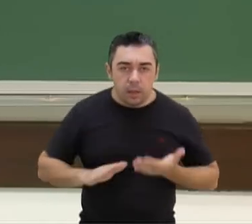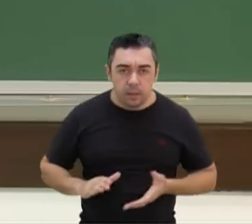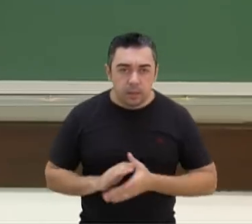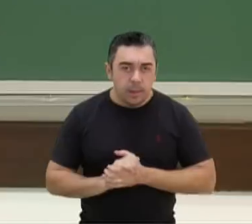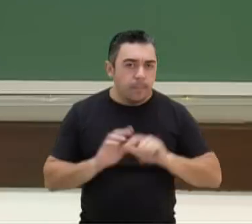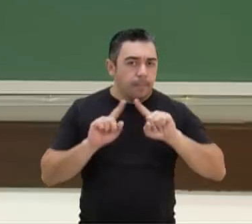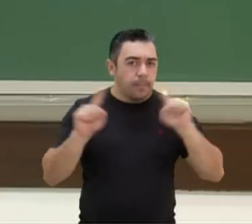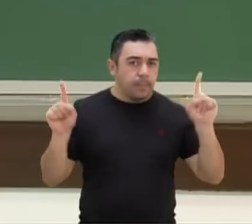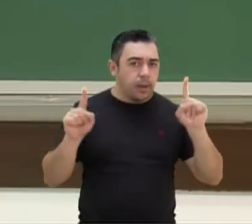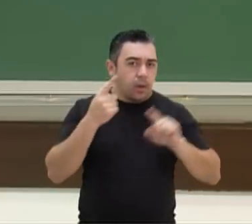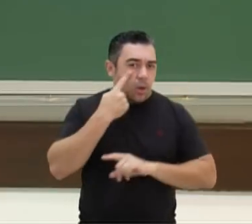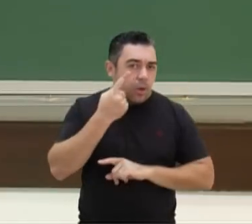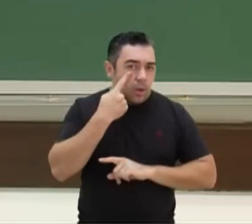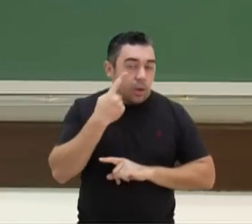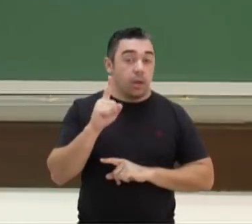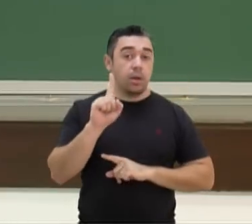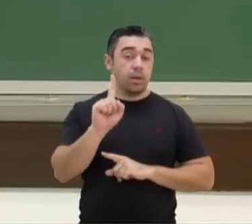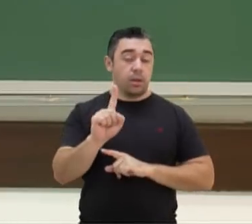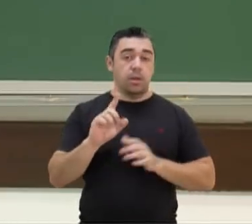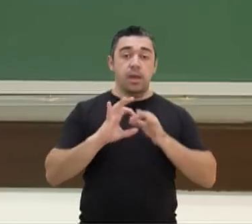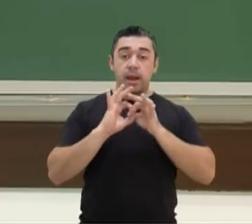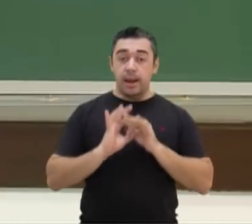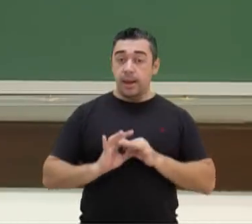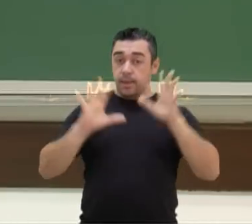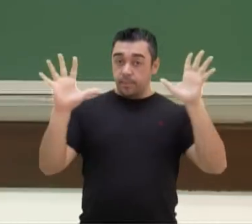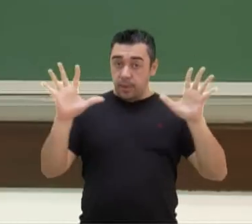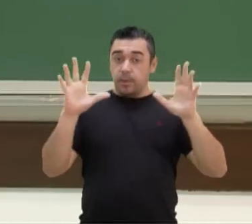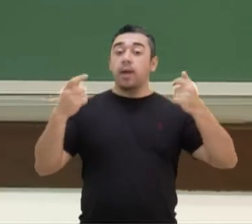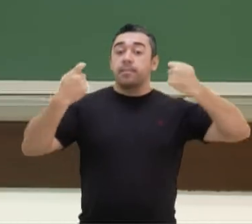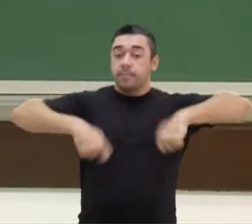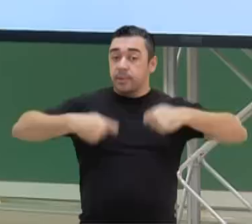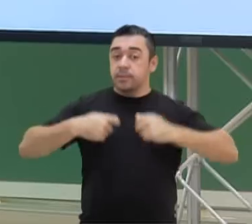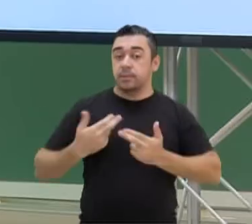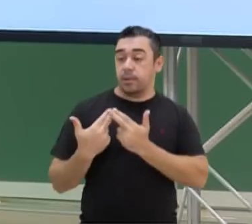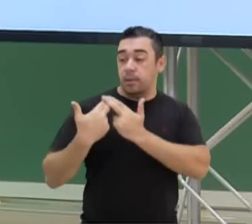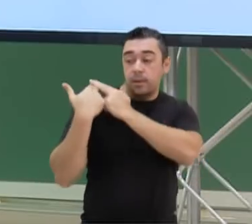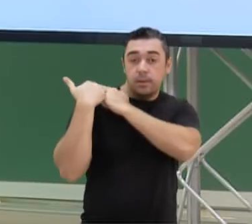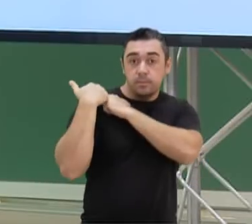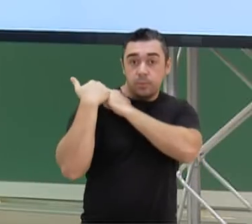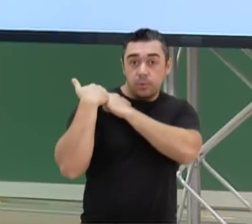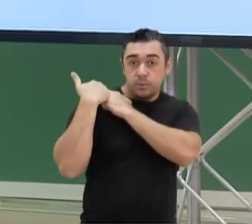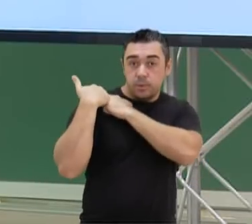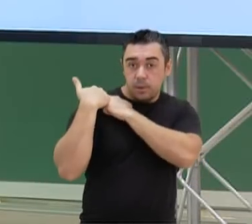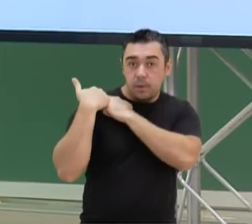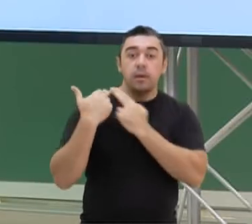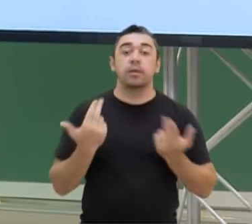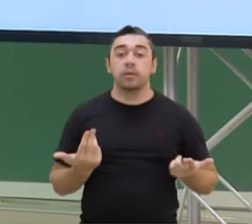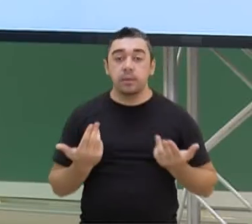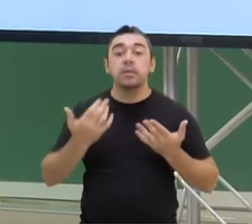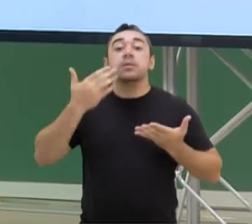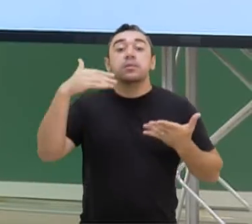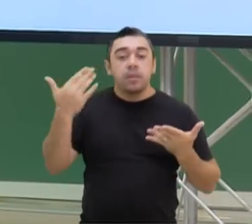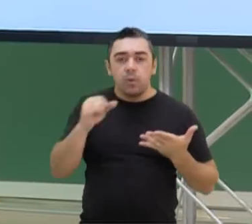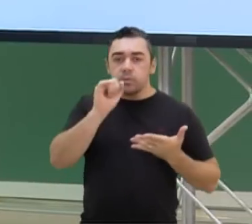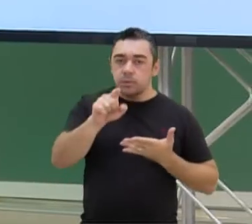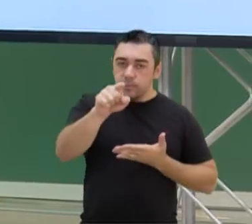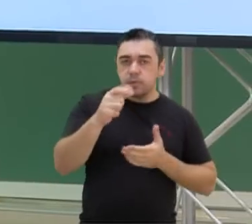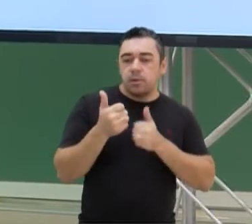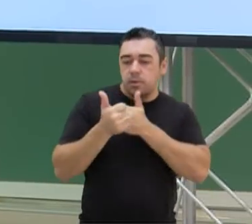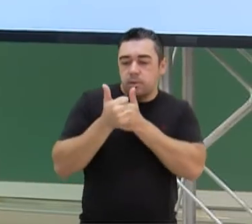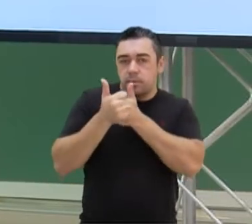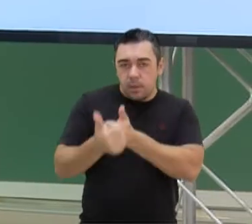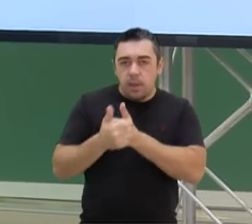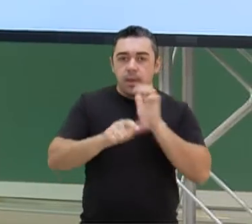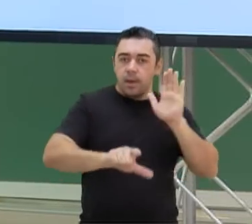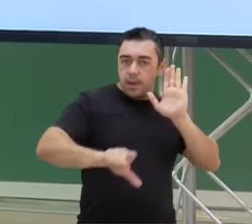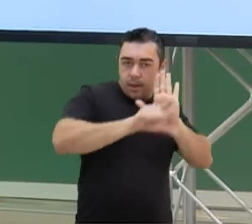olha que interessante, a liberdade requer responsabilidade. Então, se todos seguirem as leis de